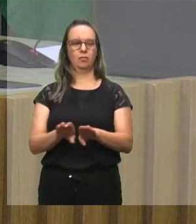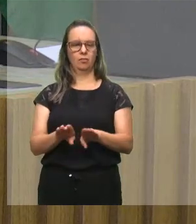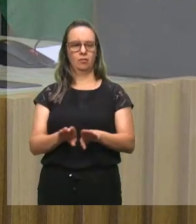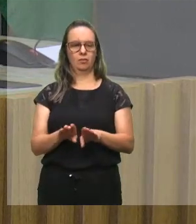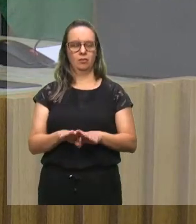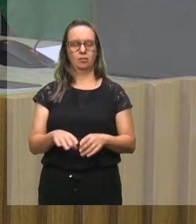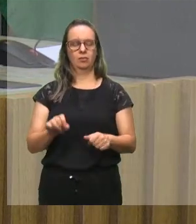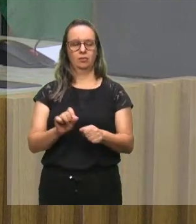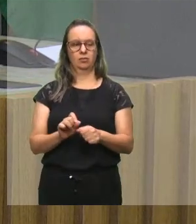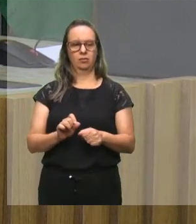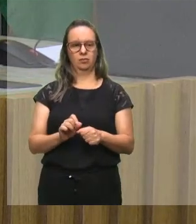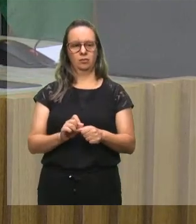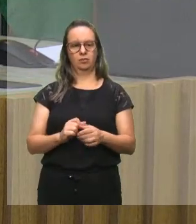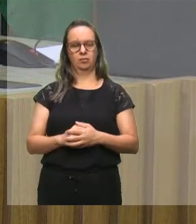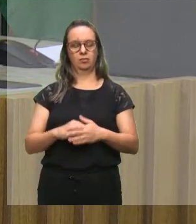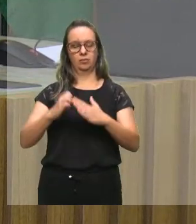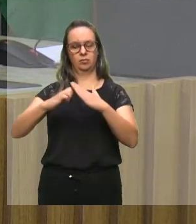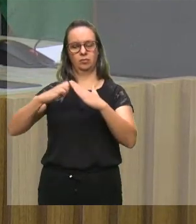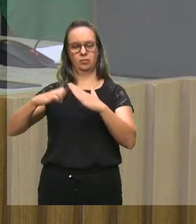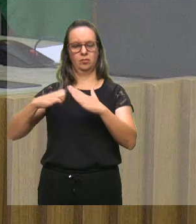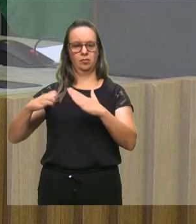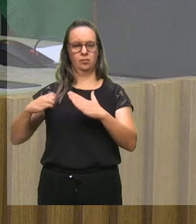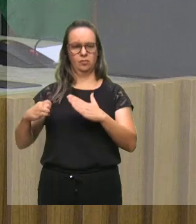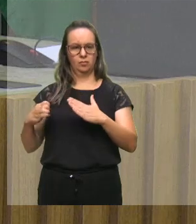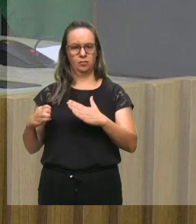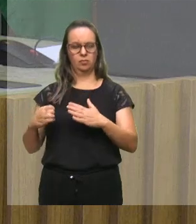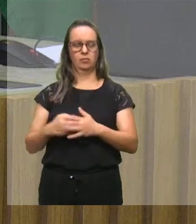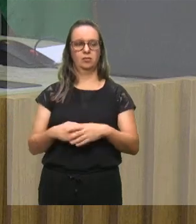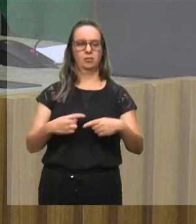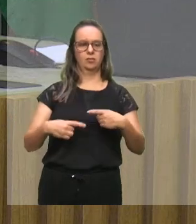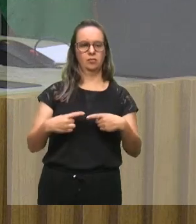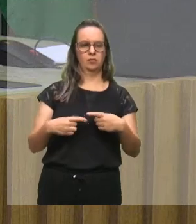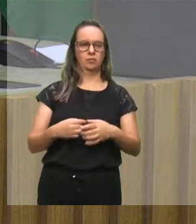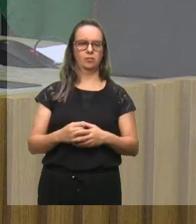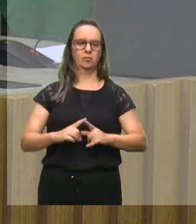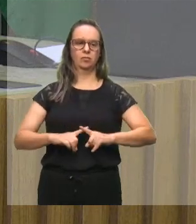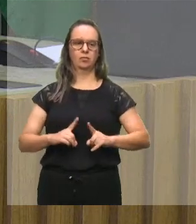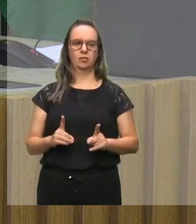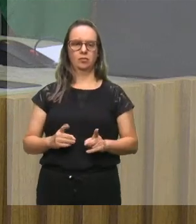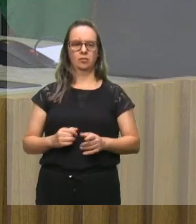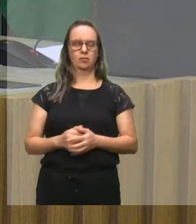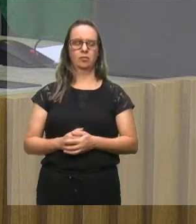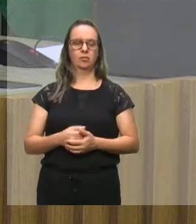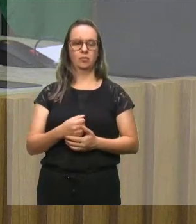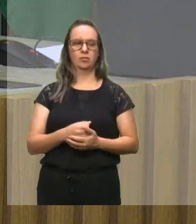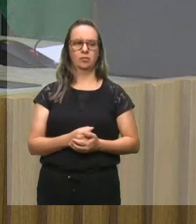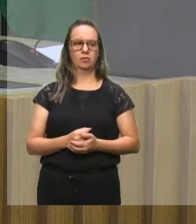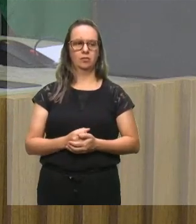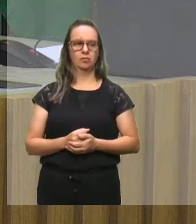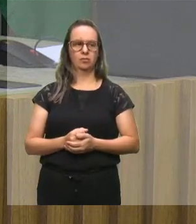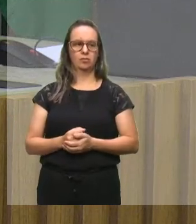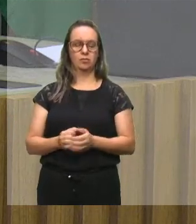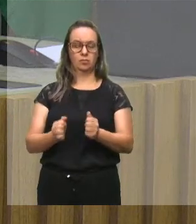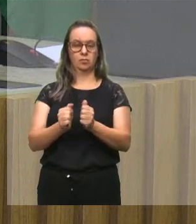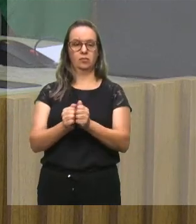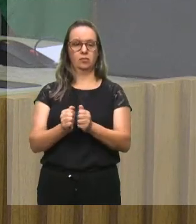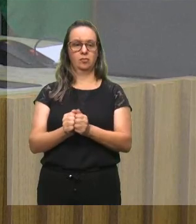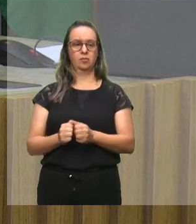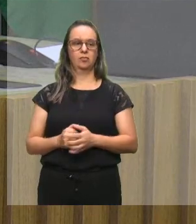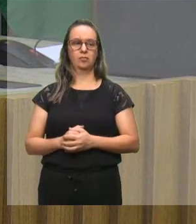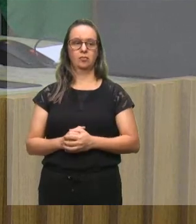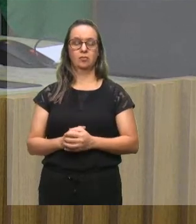de emendas parlamentares, e também participamos ativamente dos conselhos